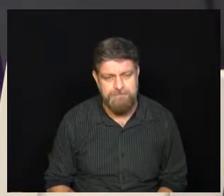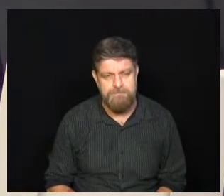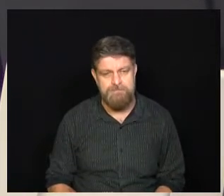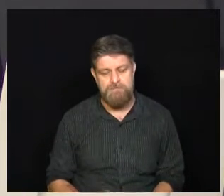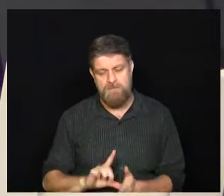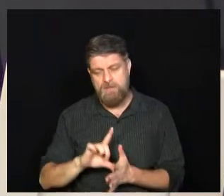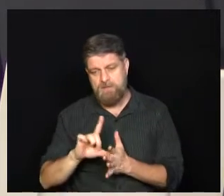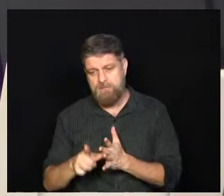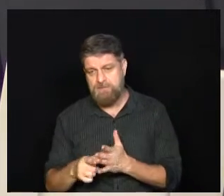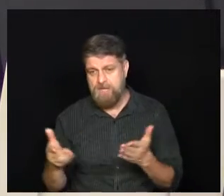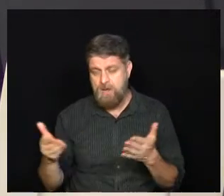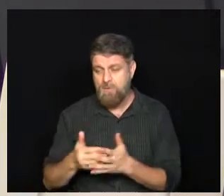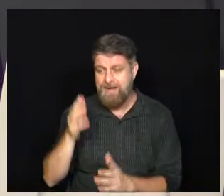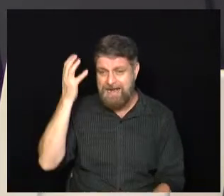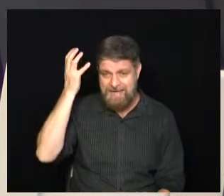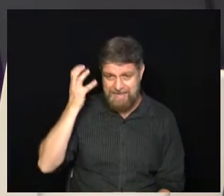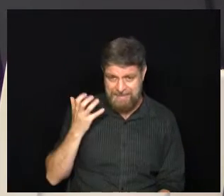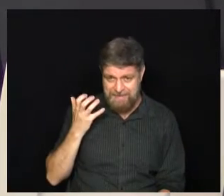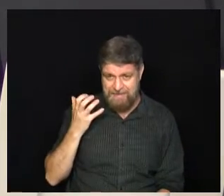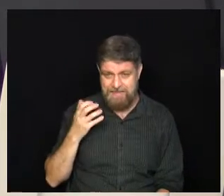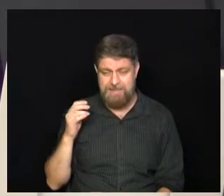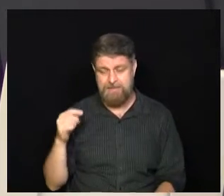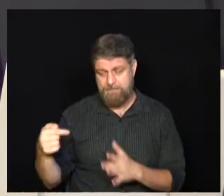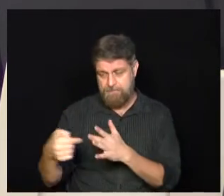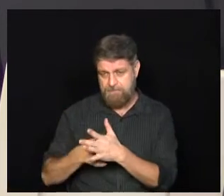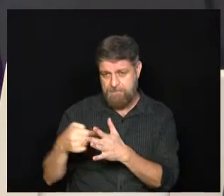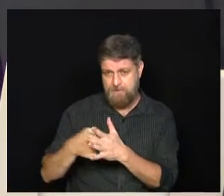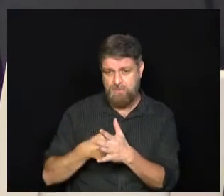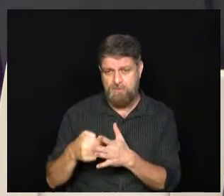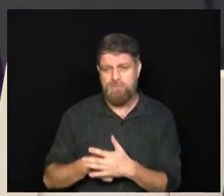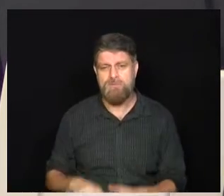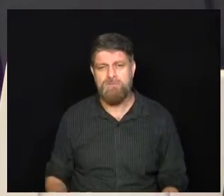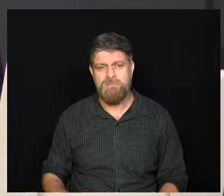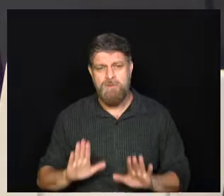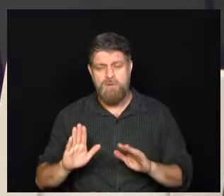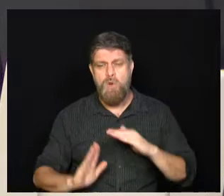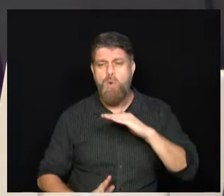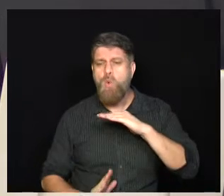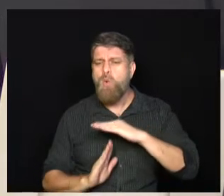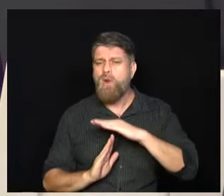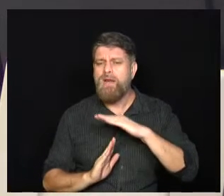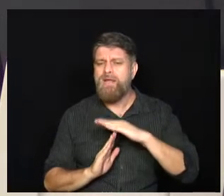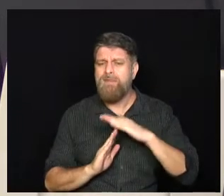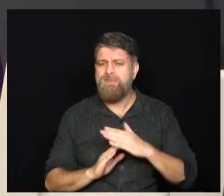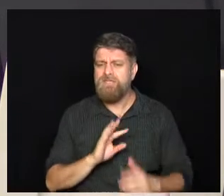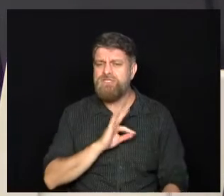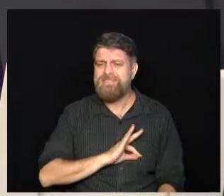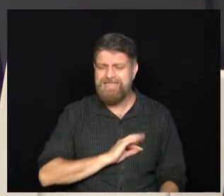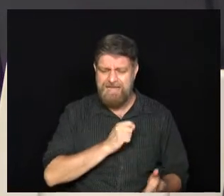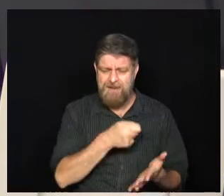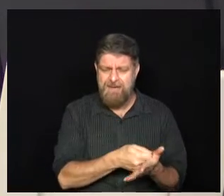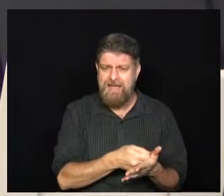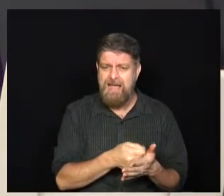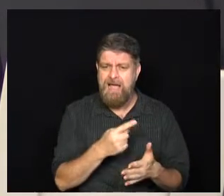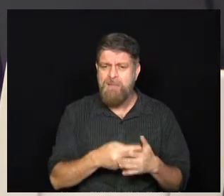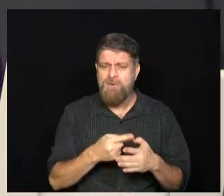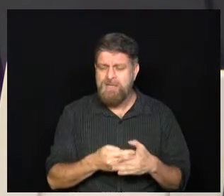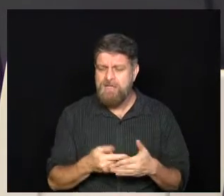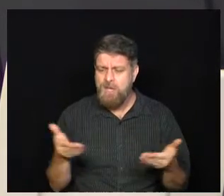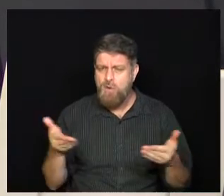Passando, então, para a vereadora Guida, ela está questionando a questão do limite, por que o limite caiu e está tão baixo